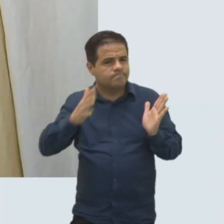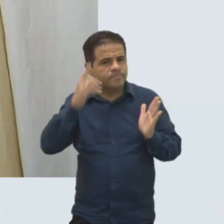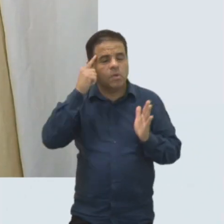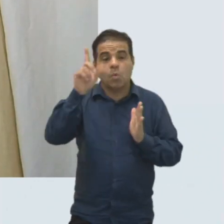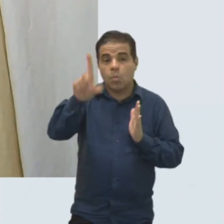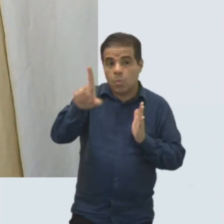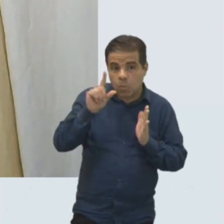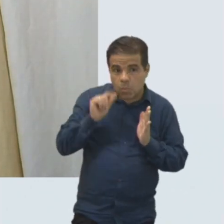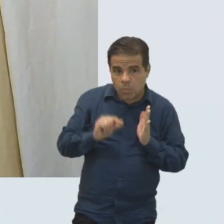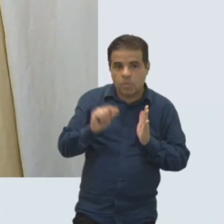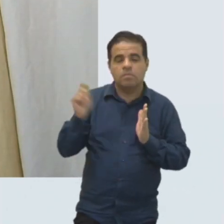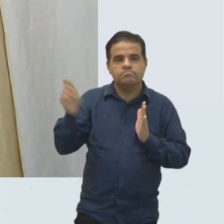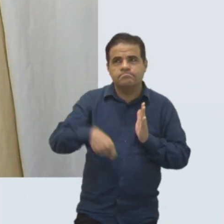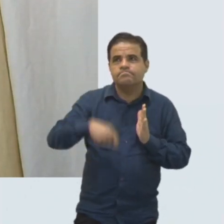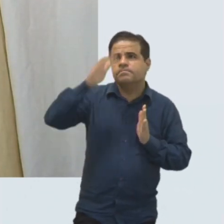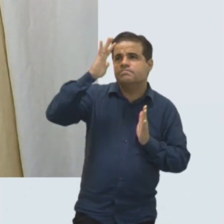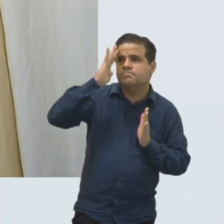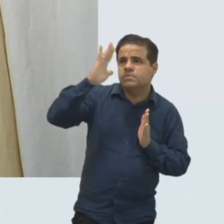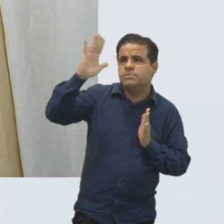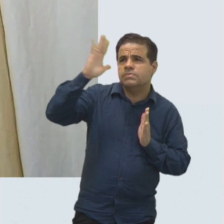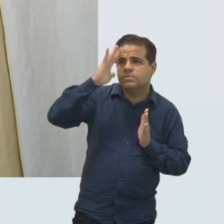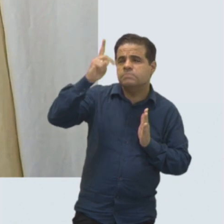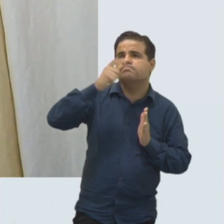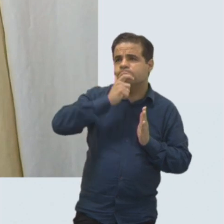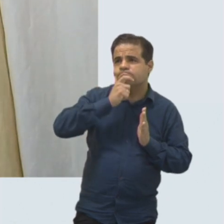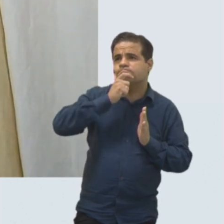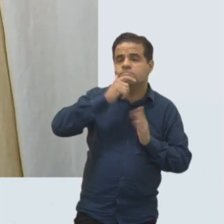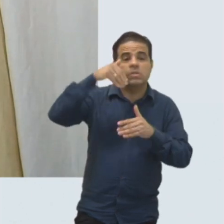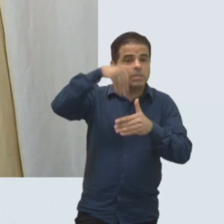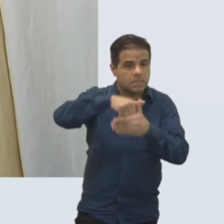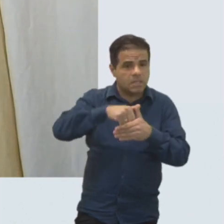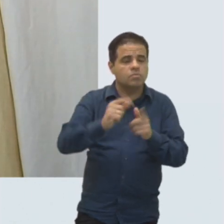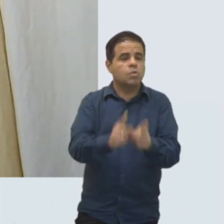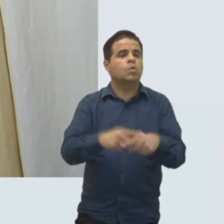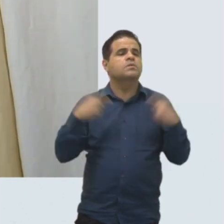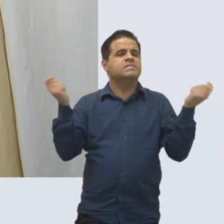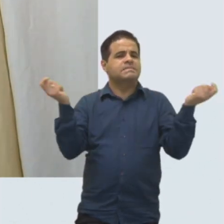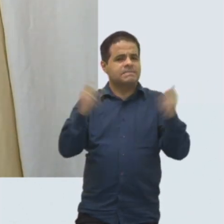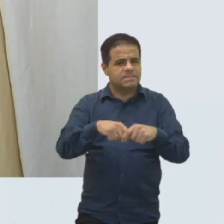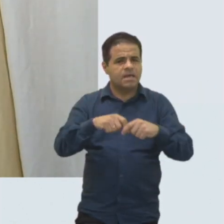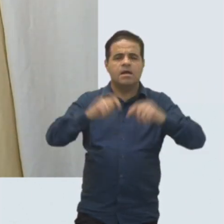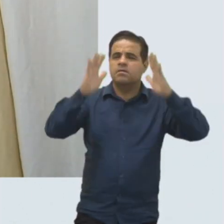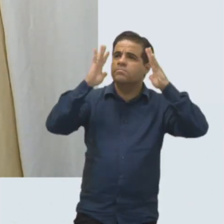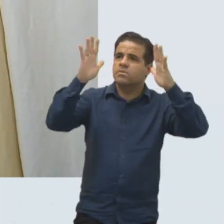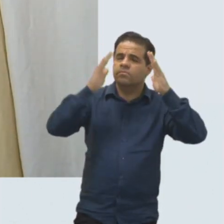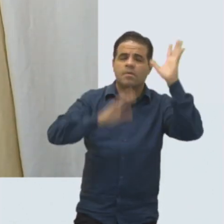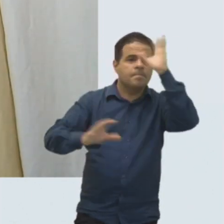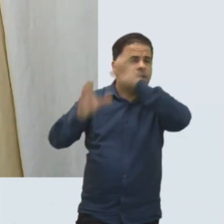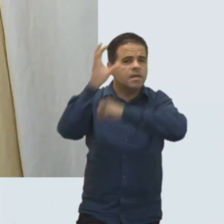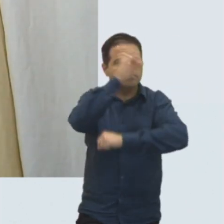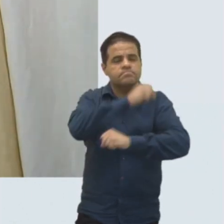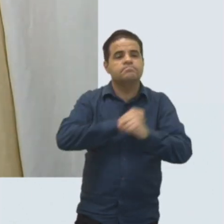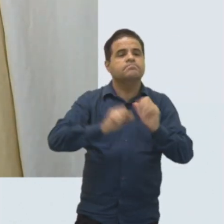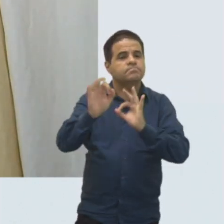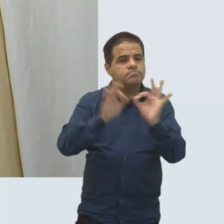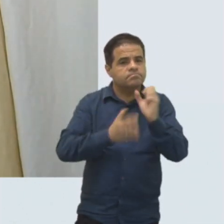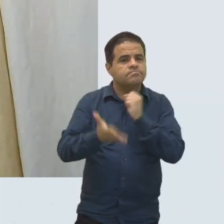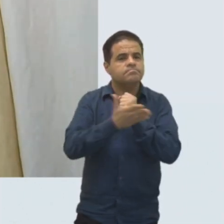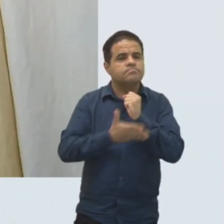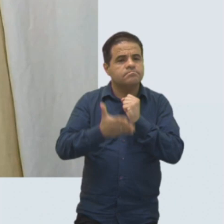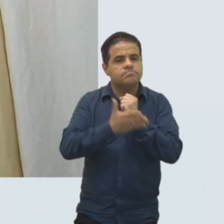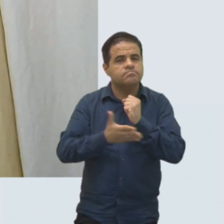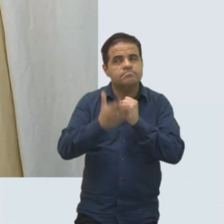para isso, para poder pensar essa questão, né, dentro do que a gente podia, era aprendizagem baseada em projetos. O que significa